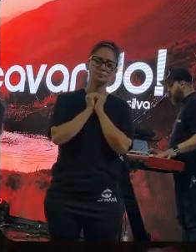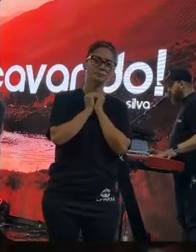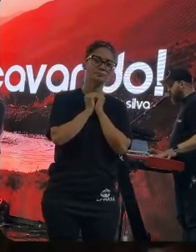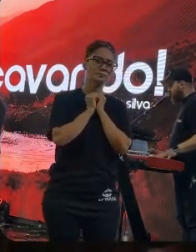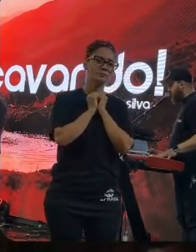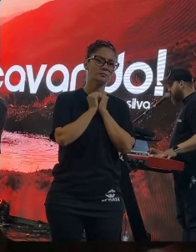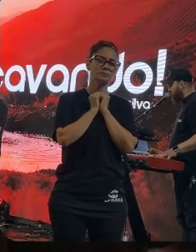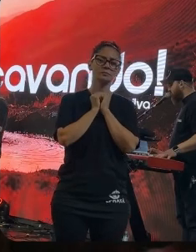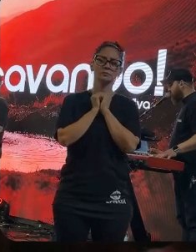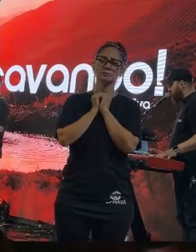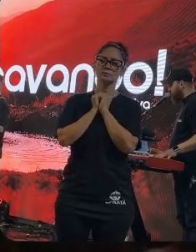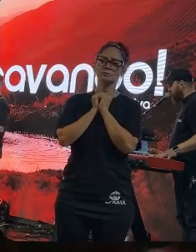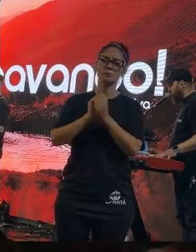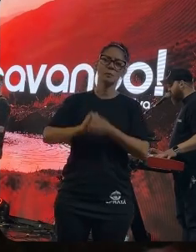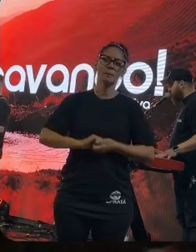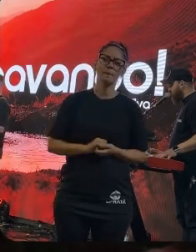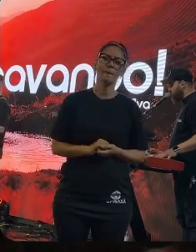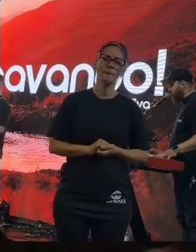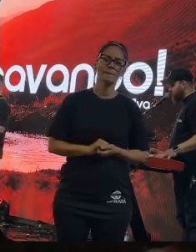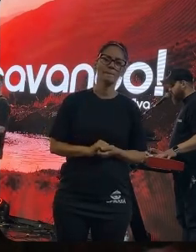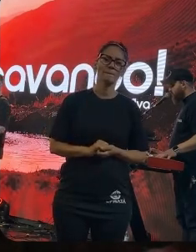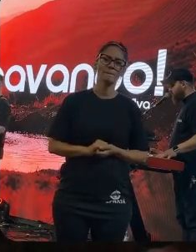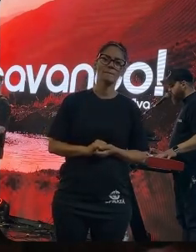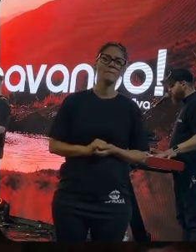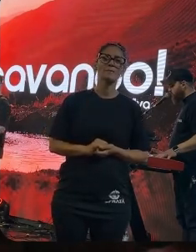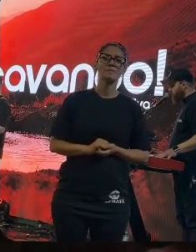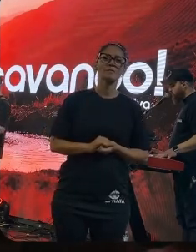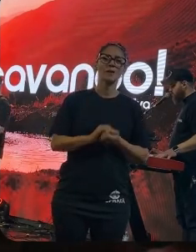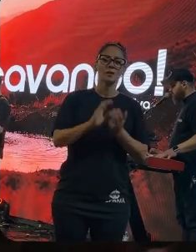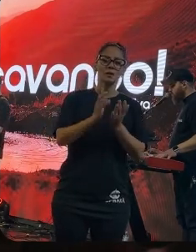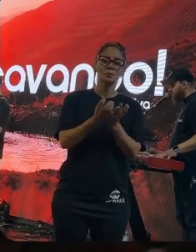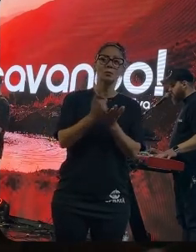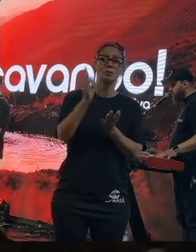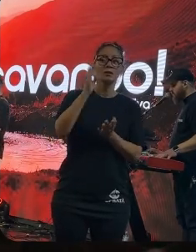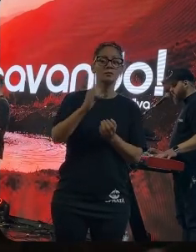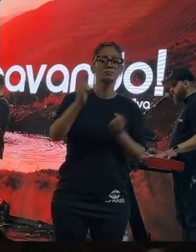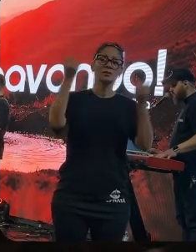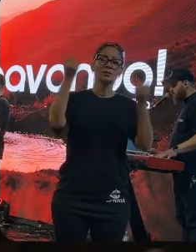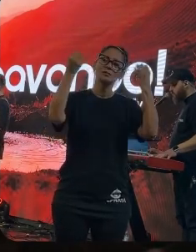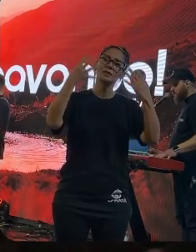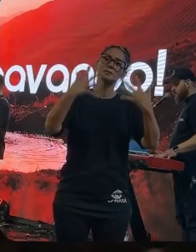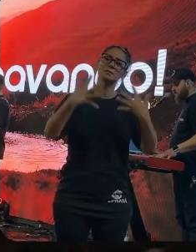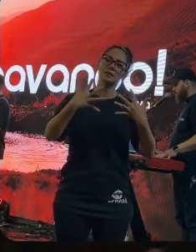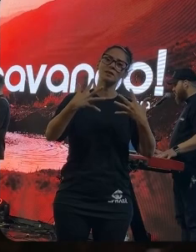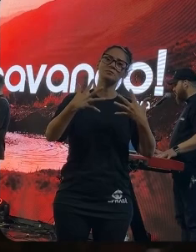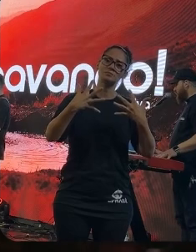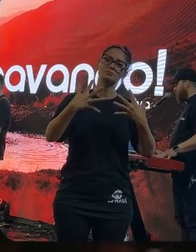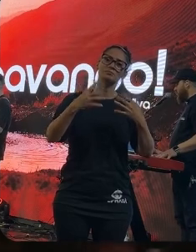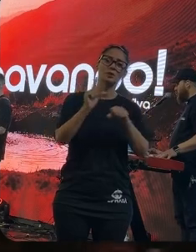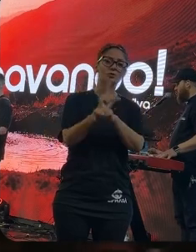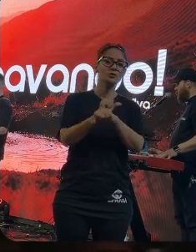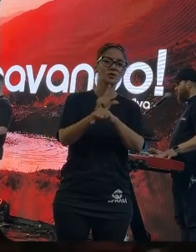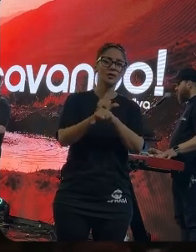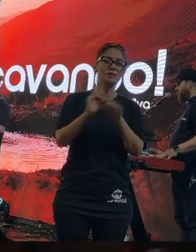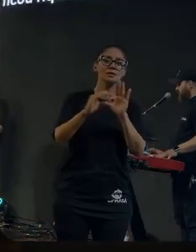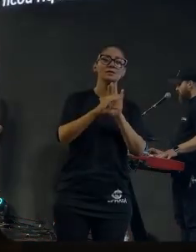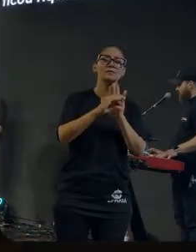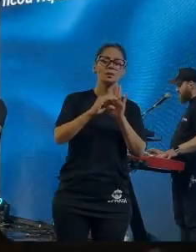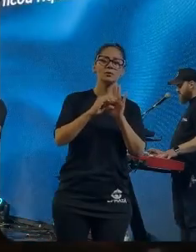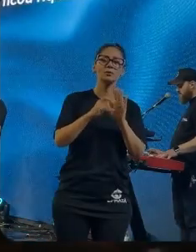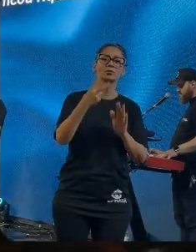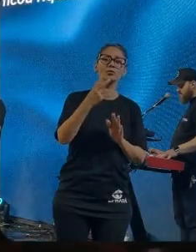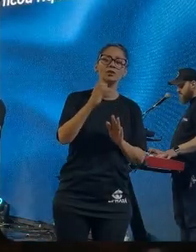Gênesis 26, 13. O texto vai dizer, coloca na tela. Coloca na tela. Gênesis 26, 13. Vamos